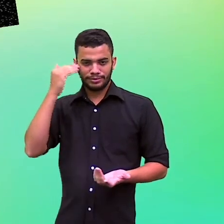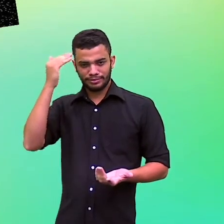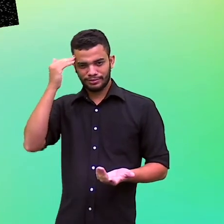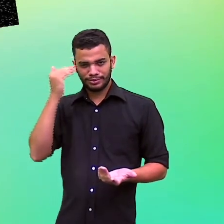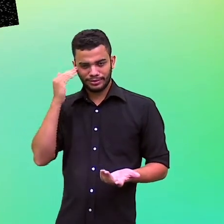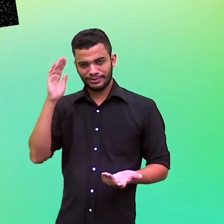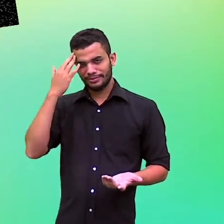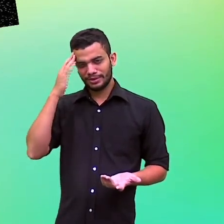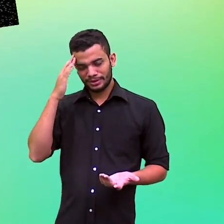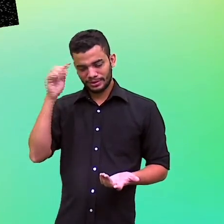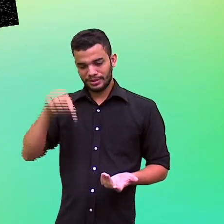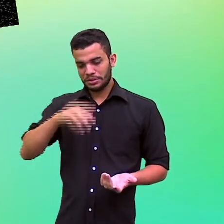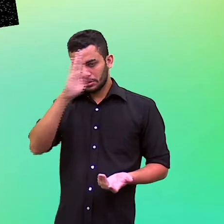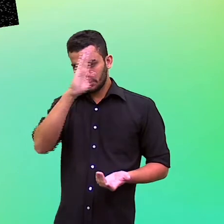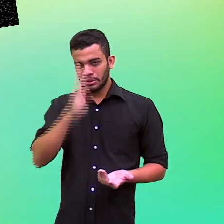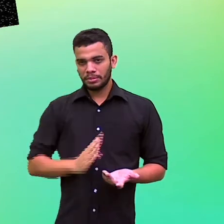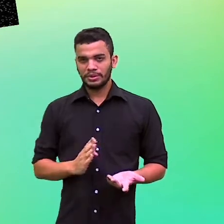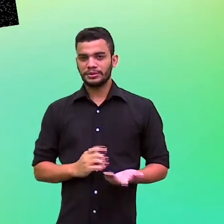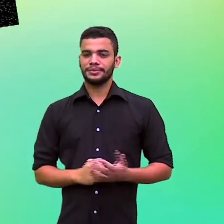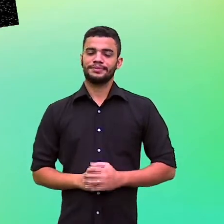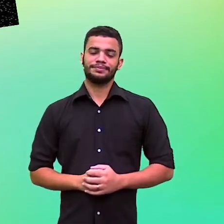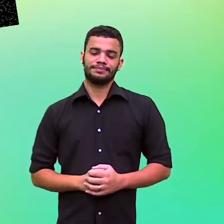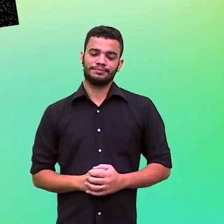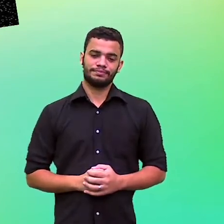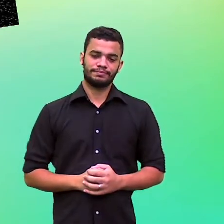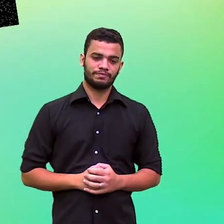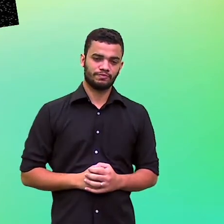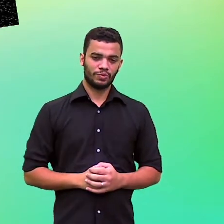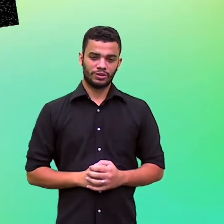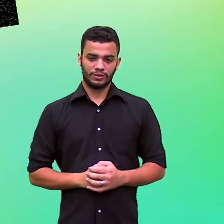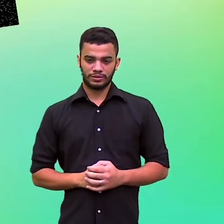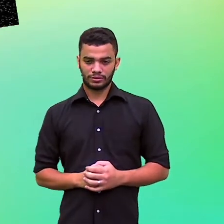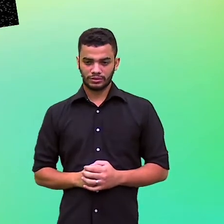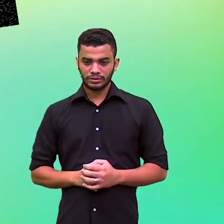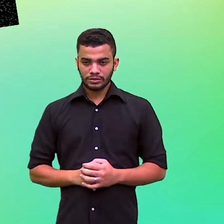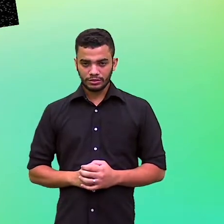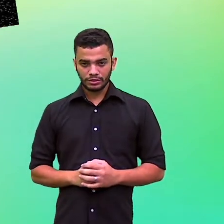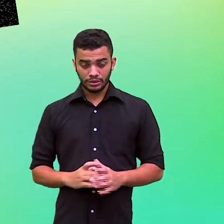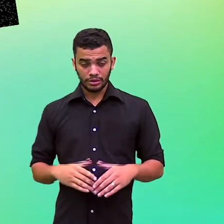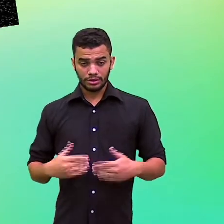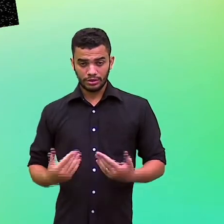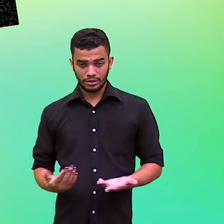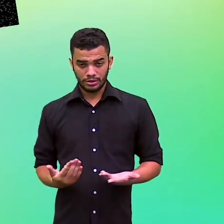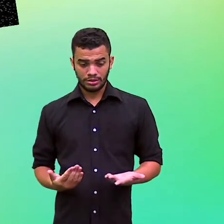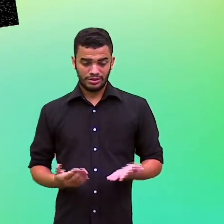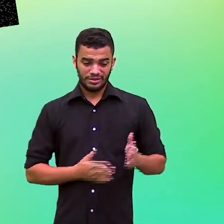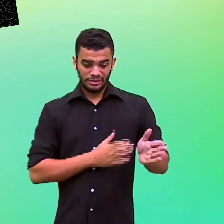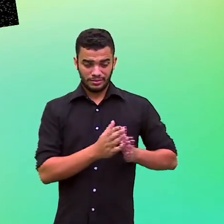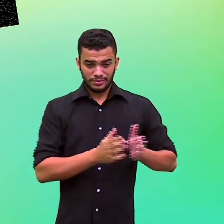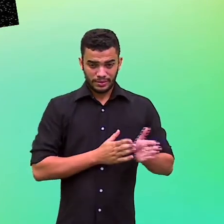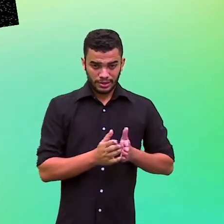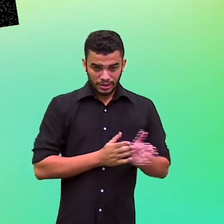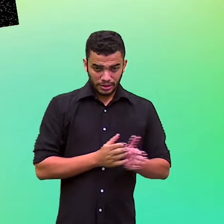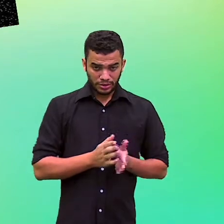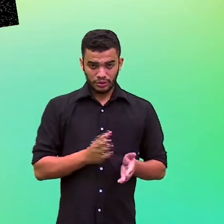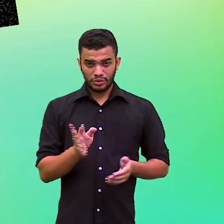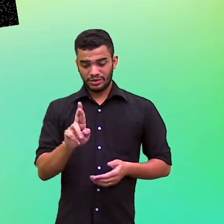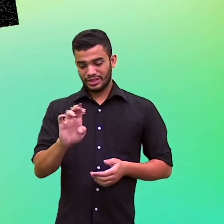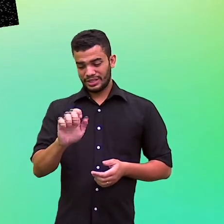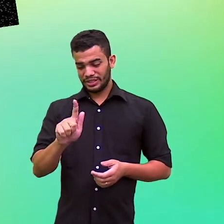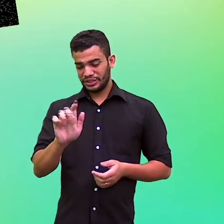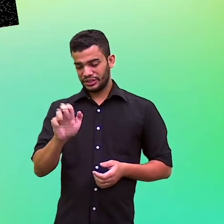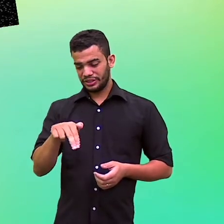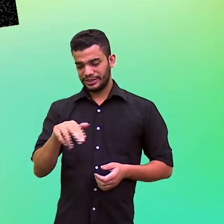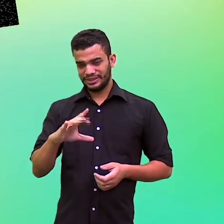Olha só, como que foi esse período regencial? Foi um período de